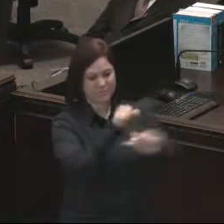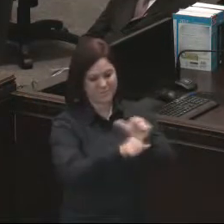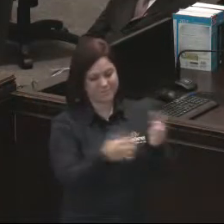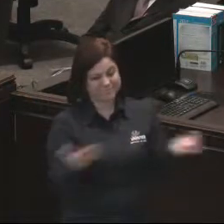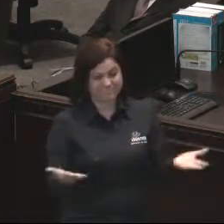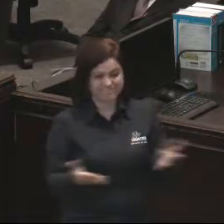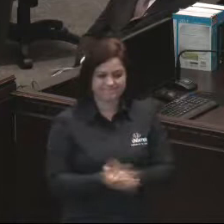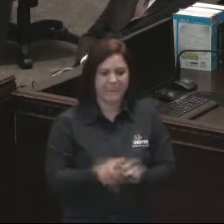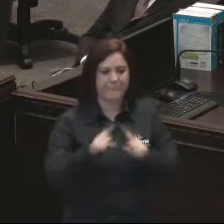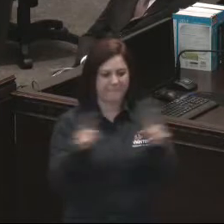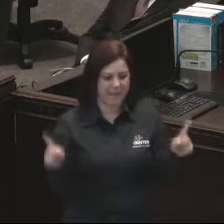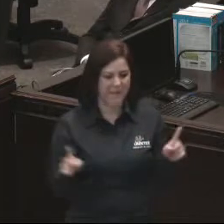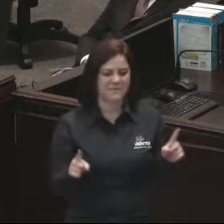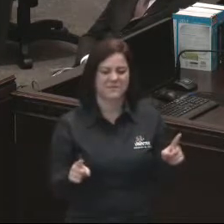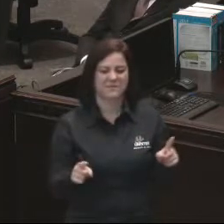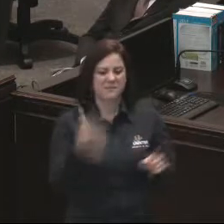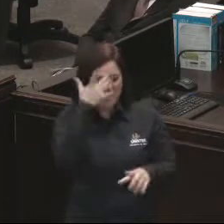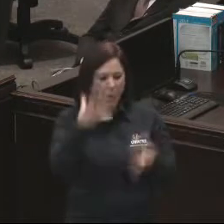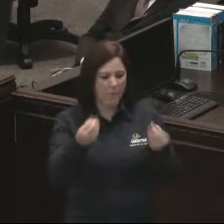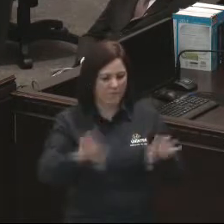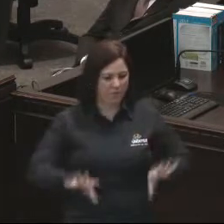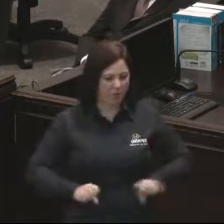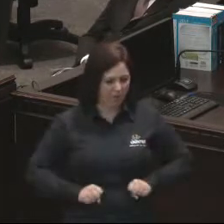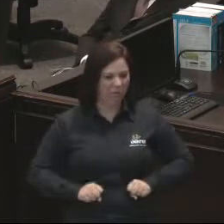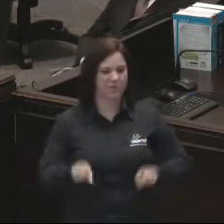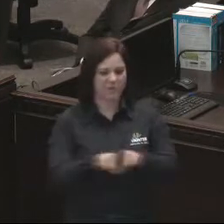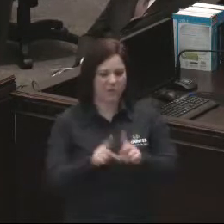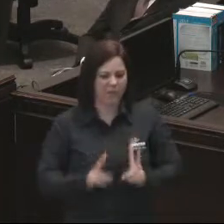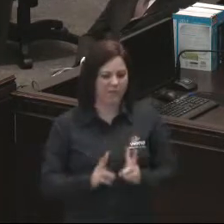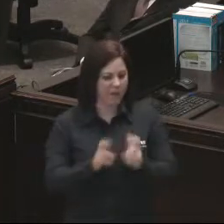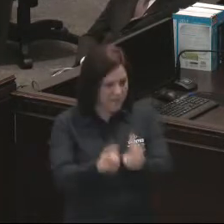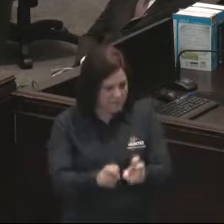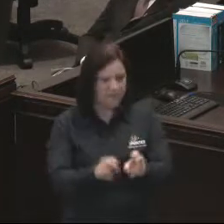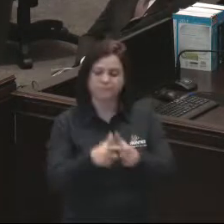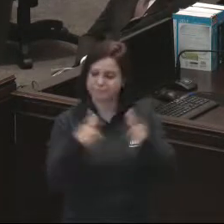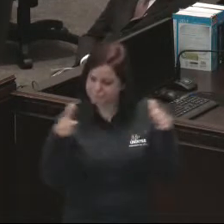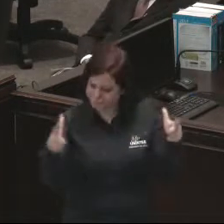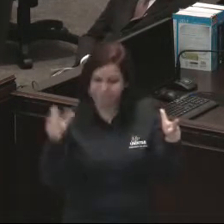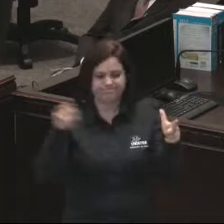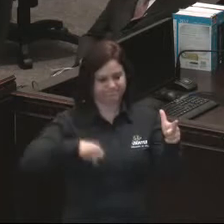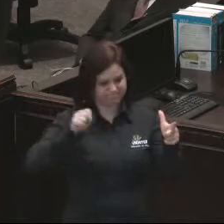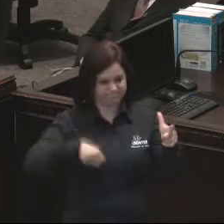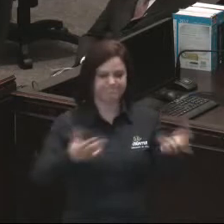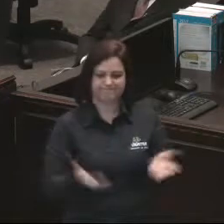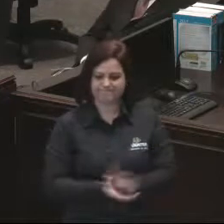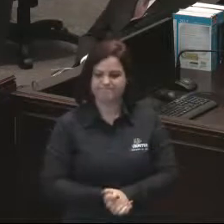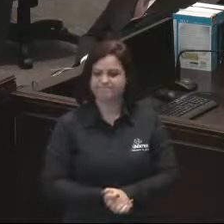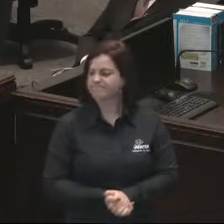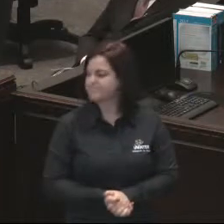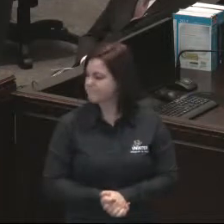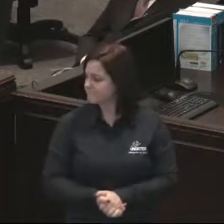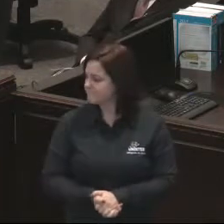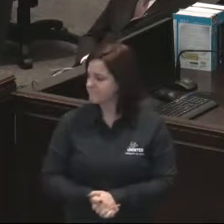Mas o aumento de infertilidade, câncer de mama, câncer de próstata, né, tem aumentado muito.